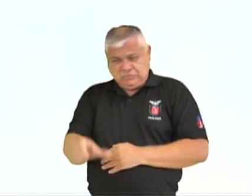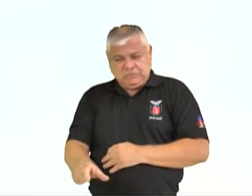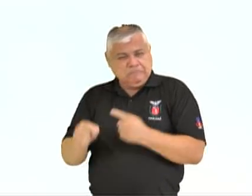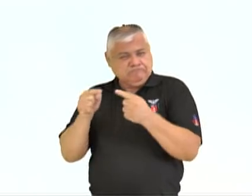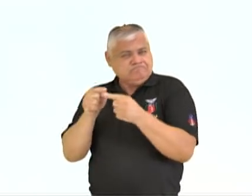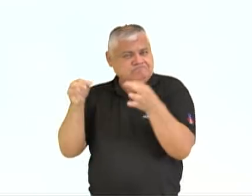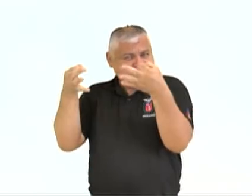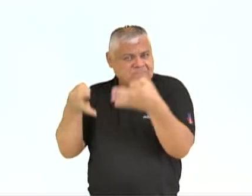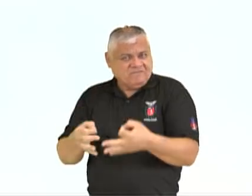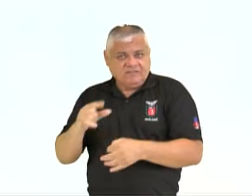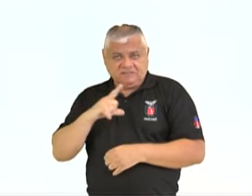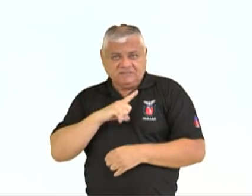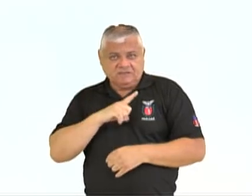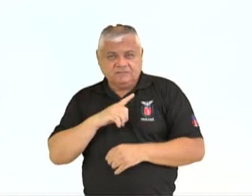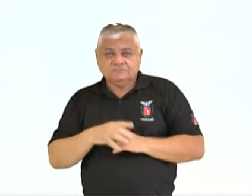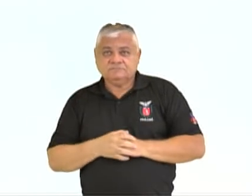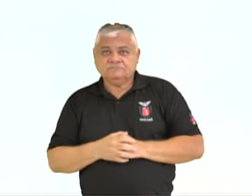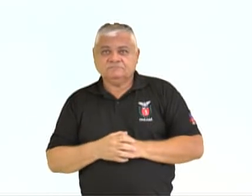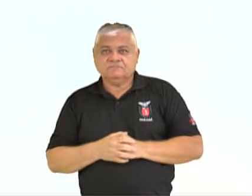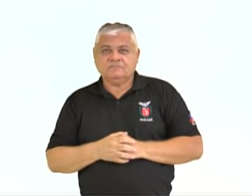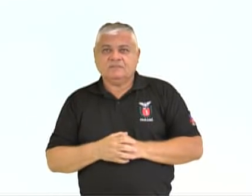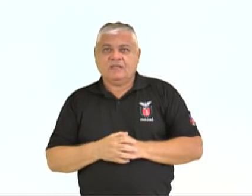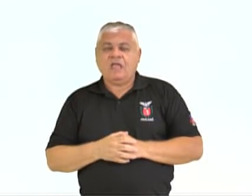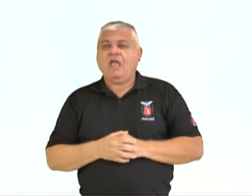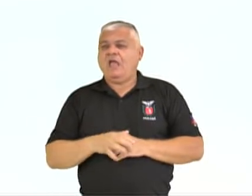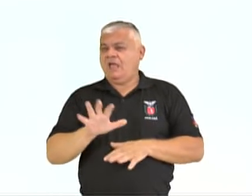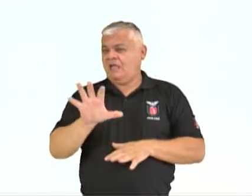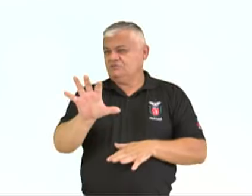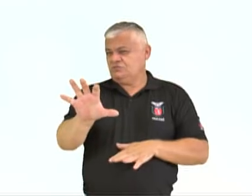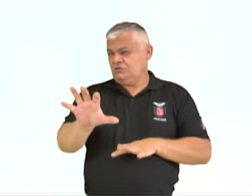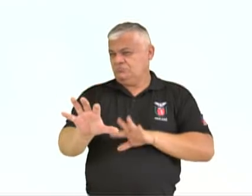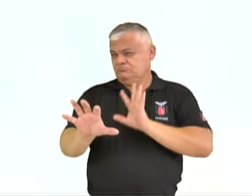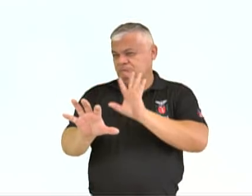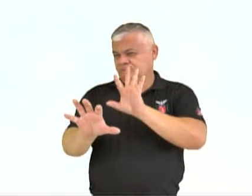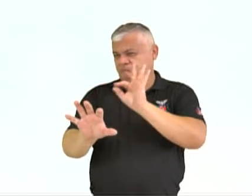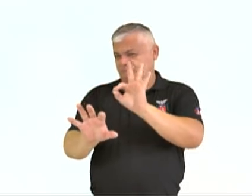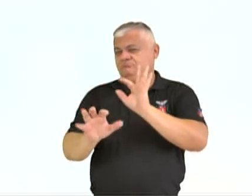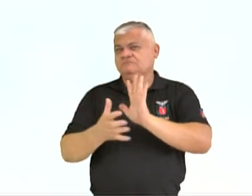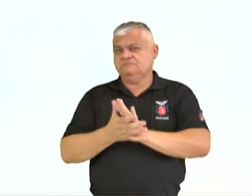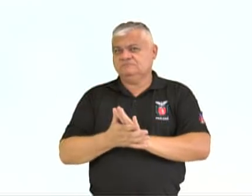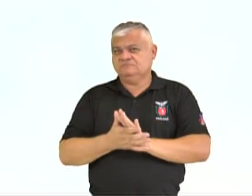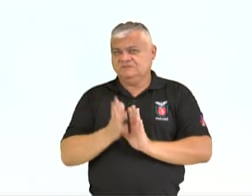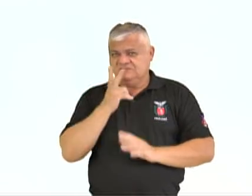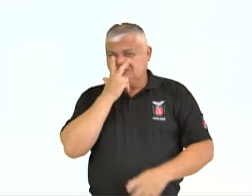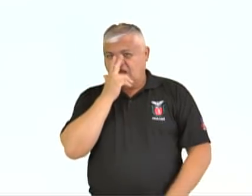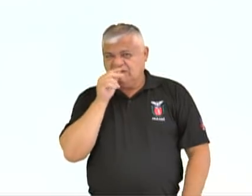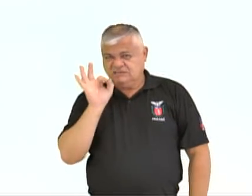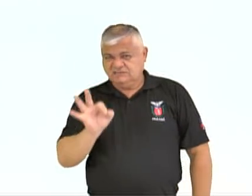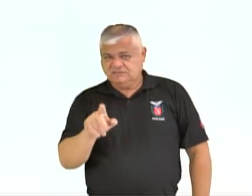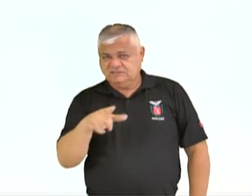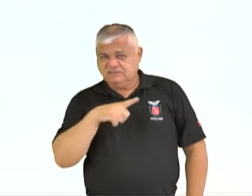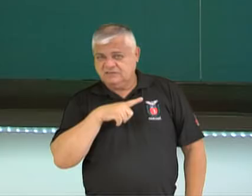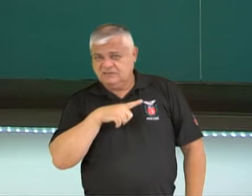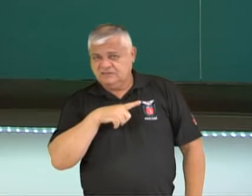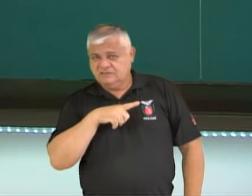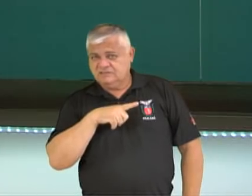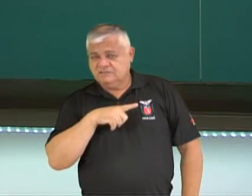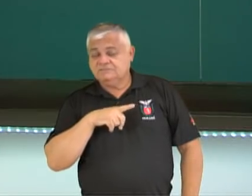pessoa? Ah, tem que ser daquele jeito. Você acha que é assim?